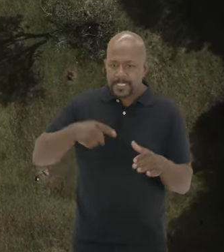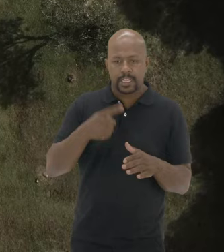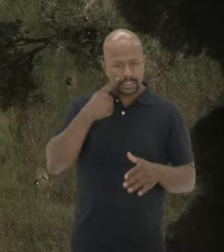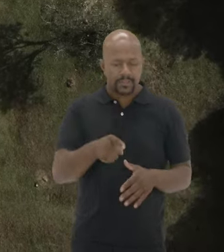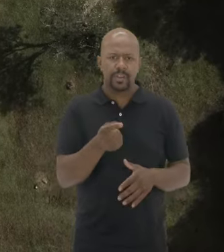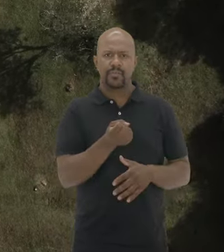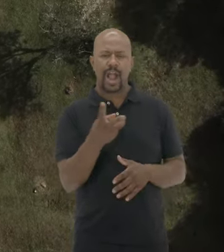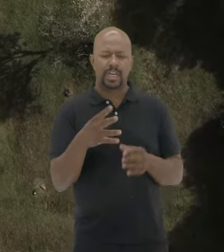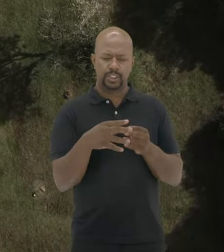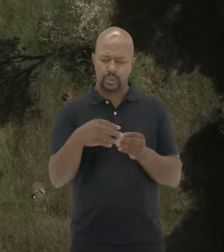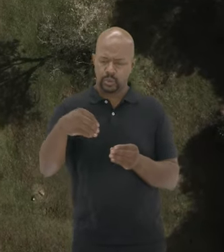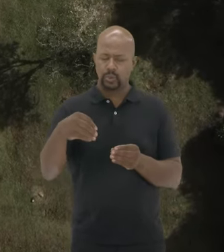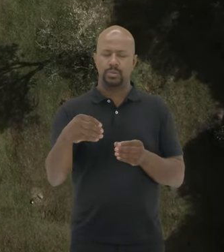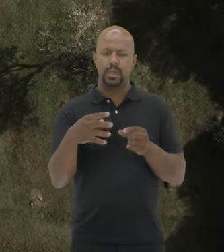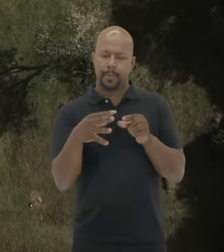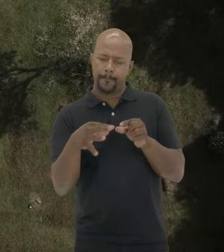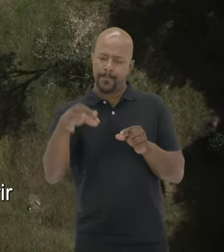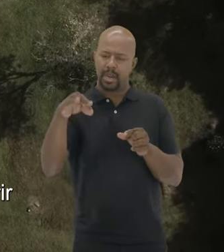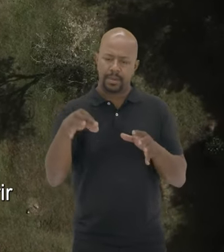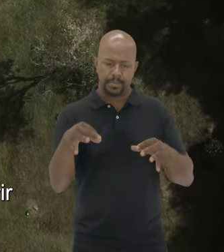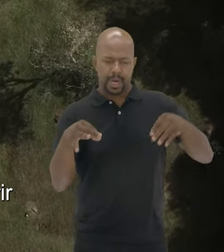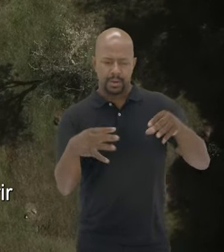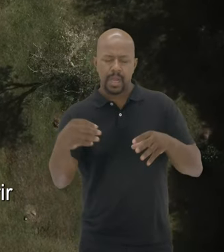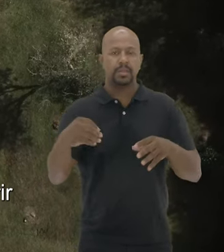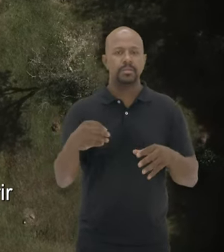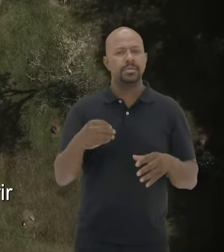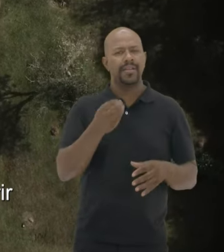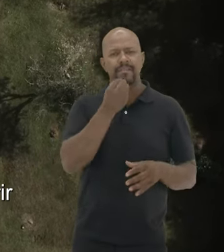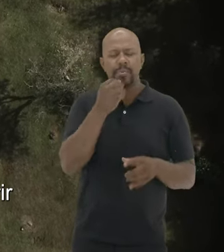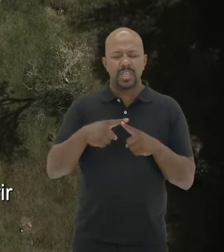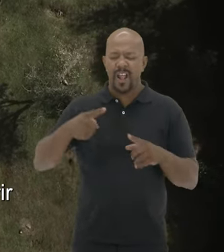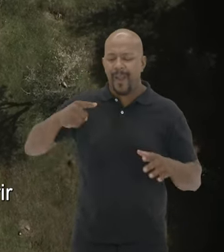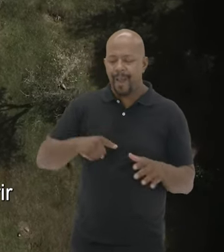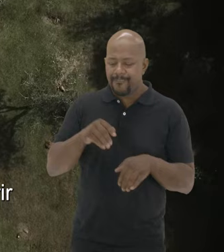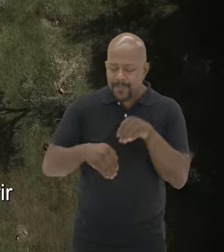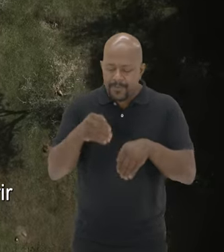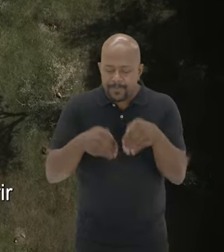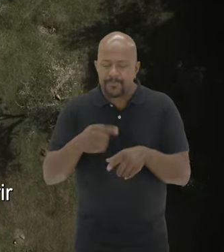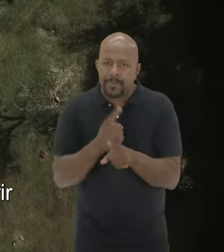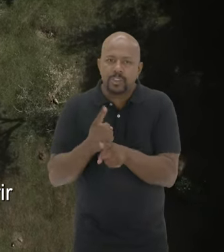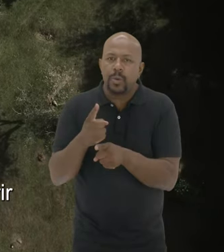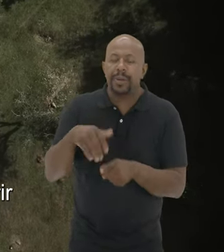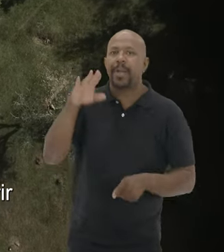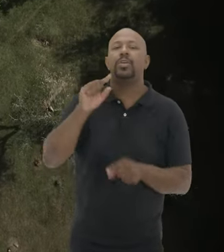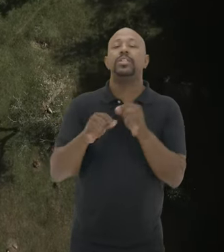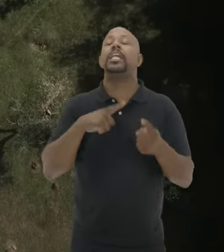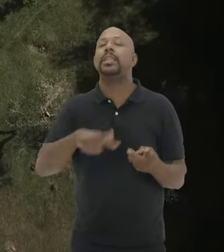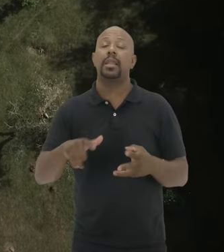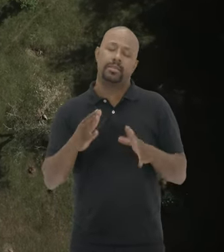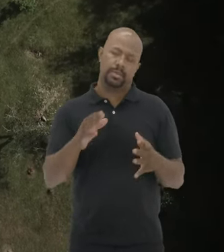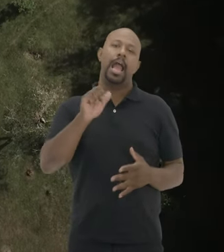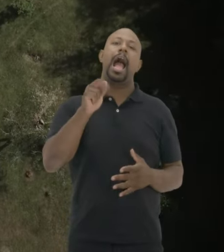tem aqui por exemplo a gente tá vendo Várias Pontas de espécie Será que por que que não se escava para descobrir o quanto mais tem